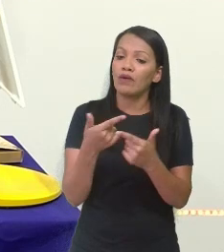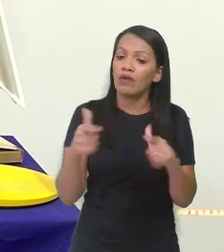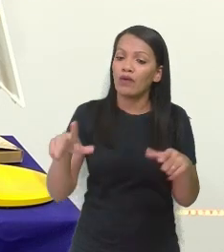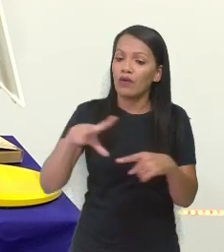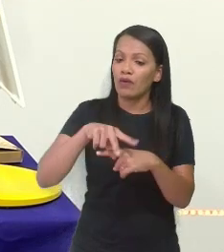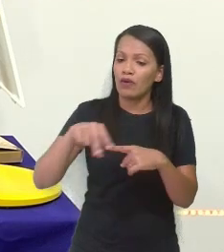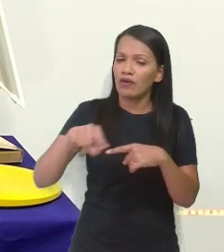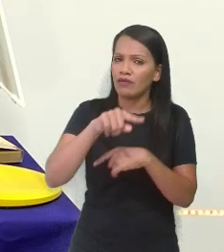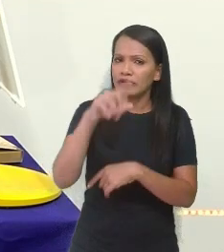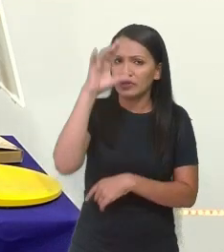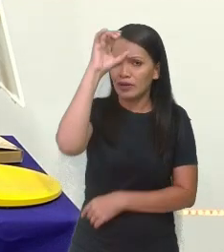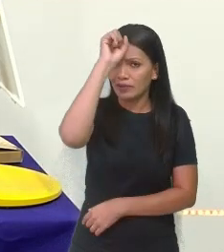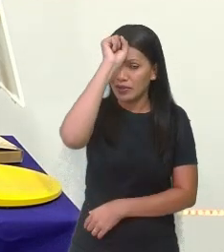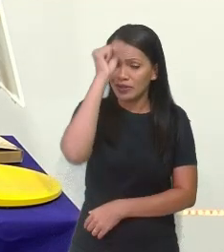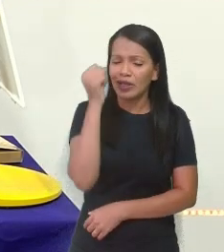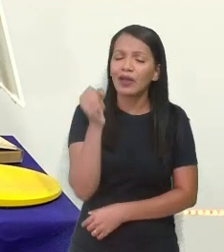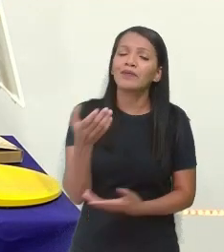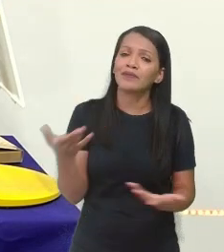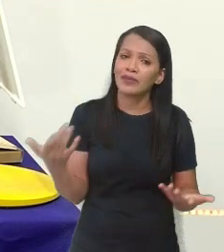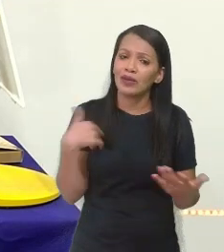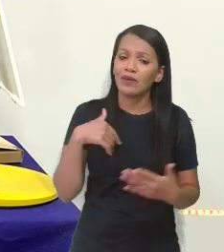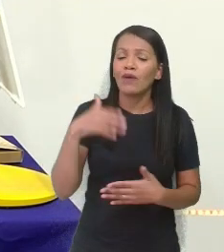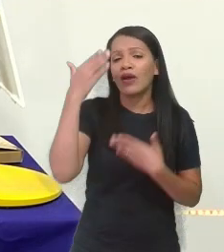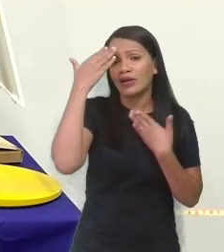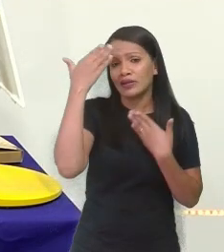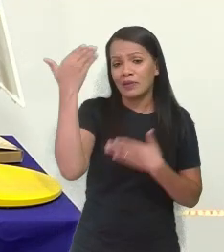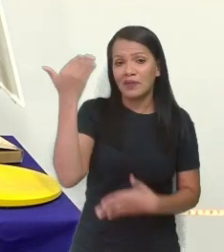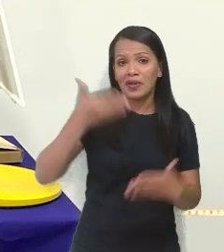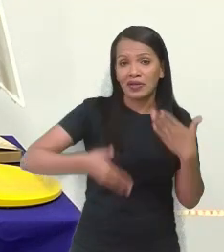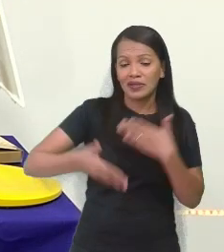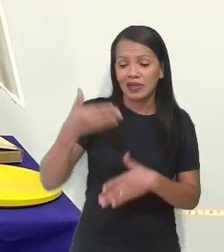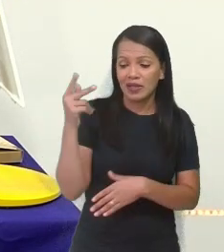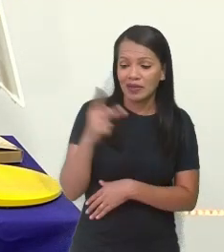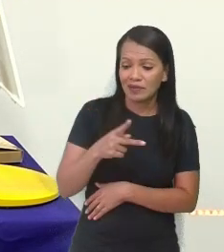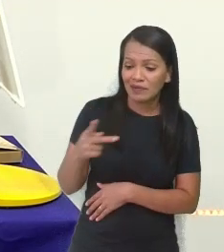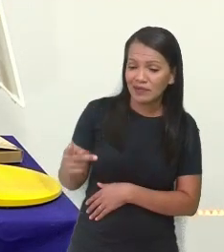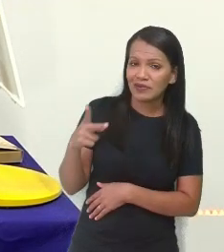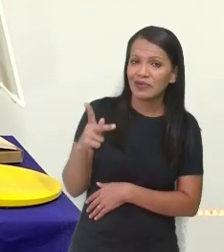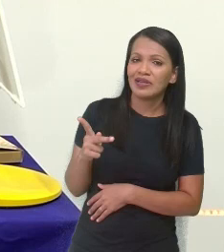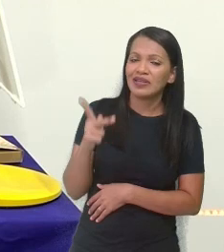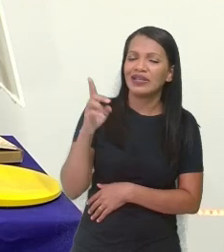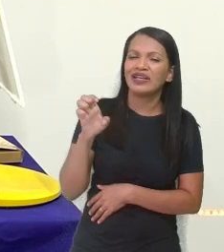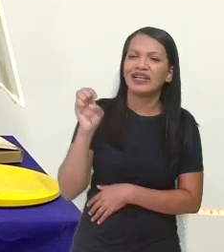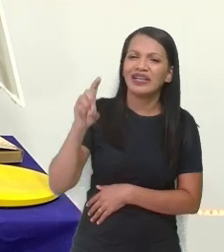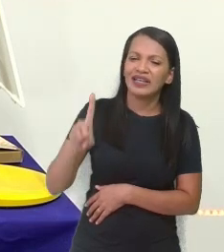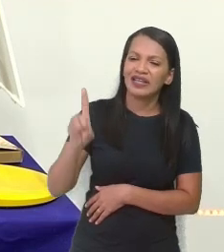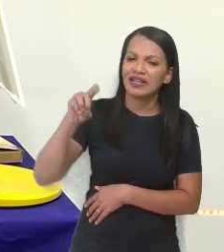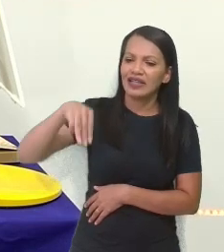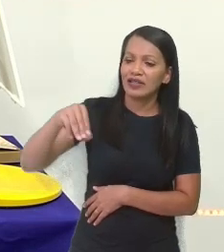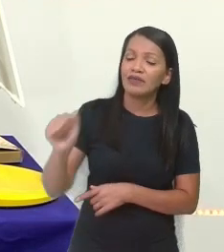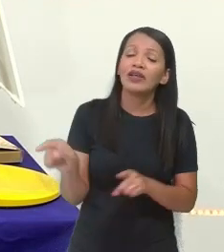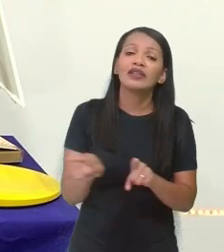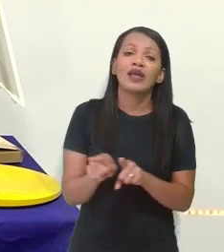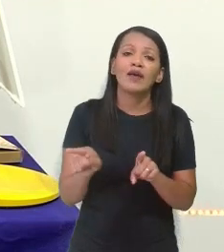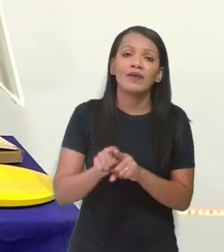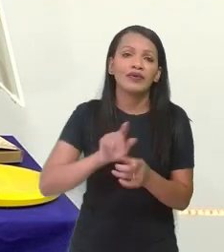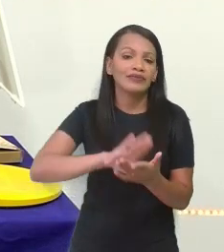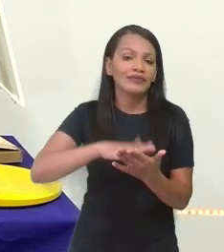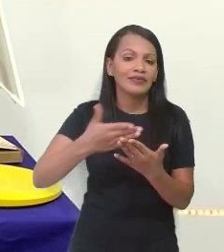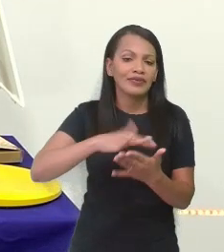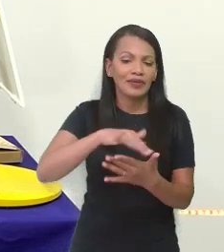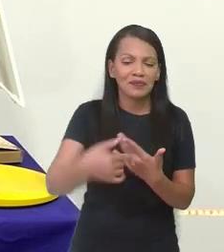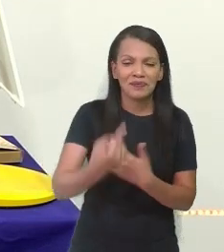com a literatura do cordel. Eu agradeço a participação da professora Kedma na nossa aula e da nossa